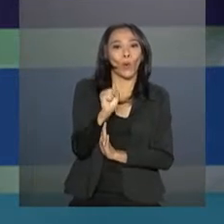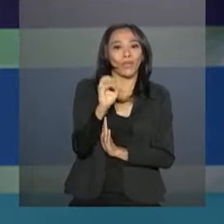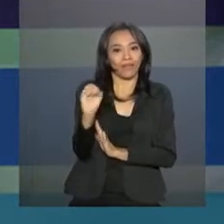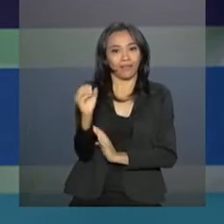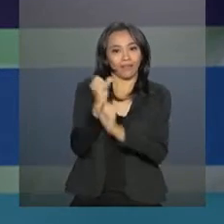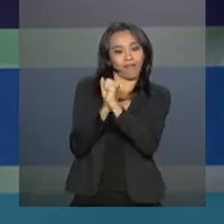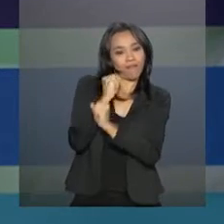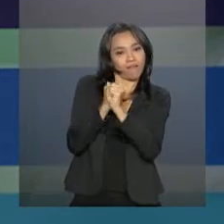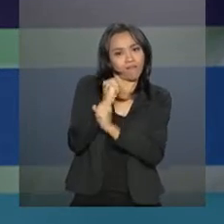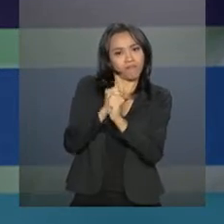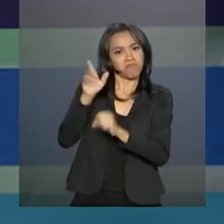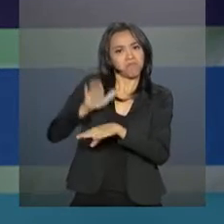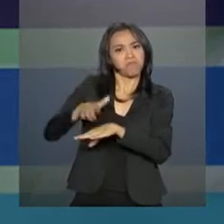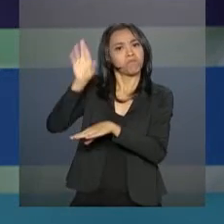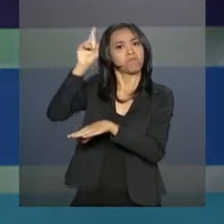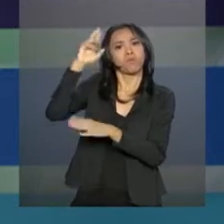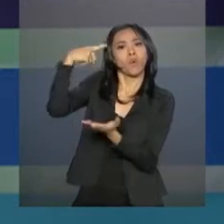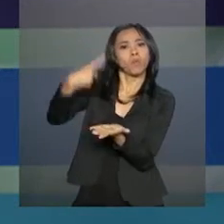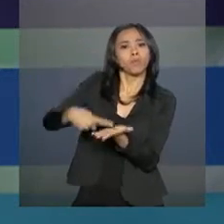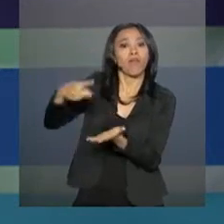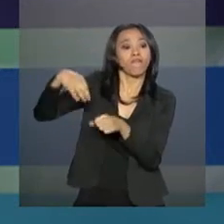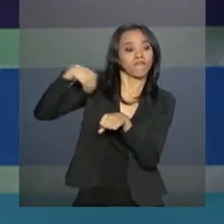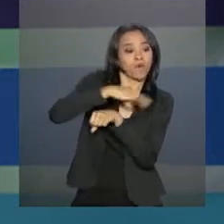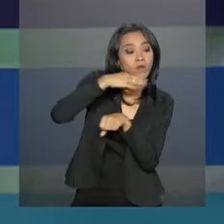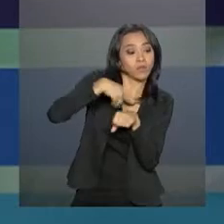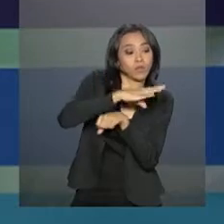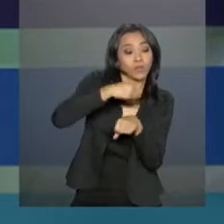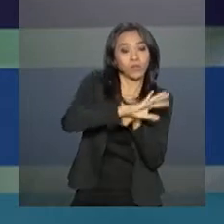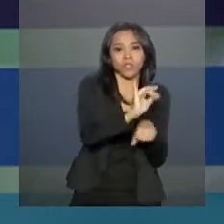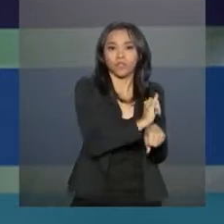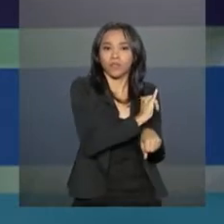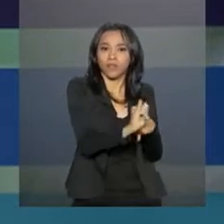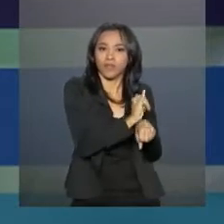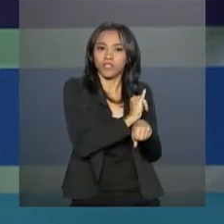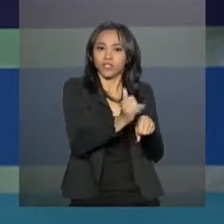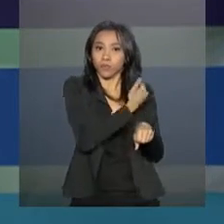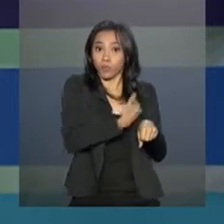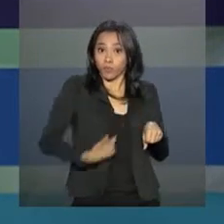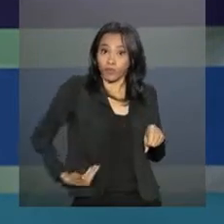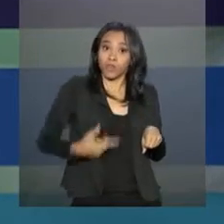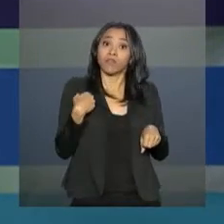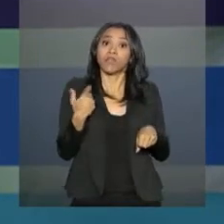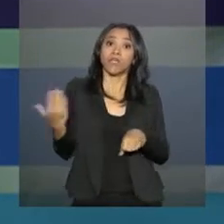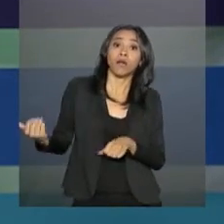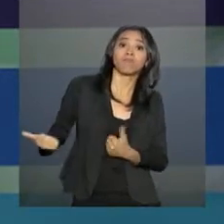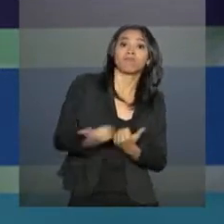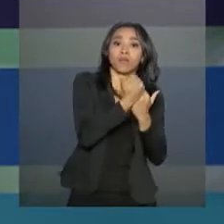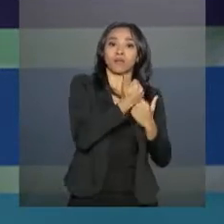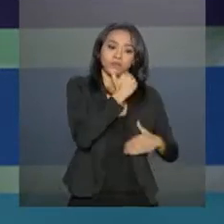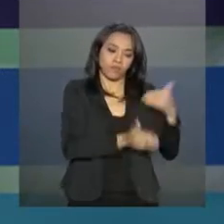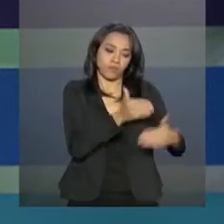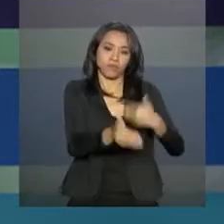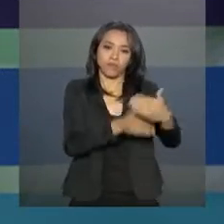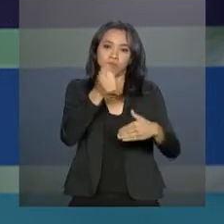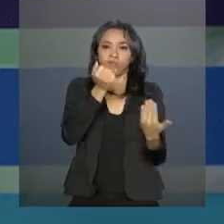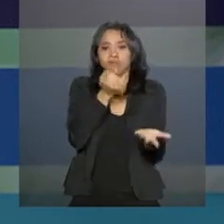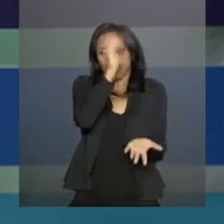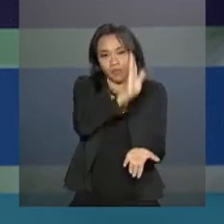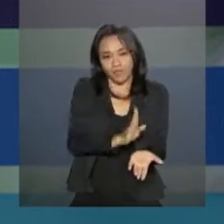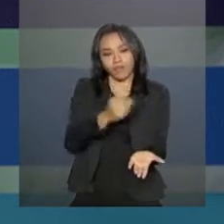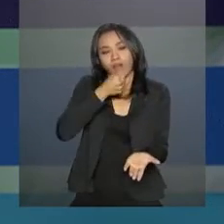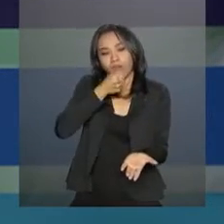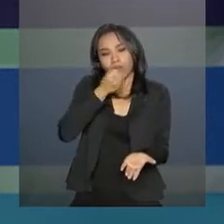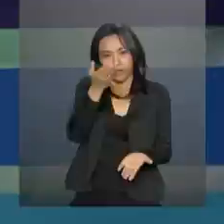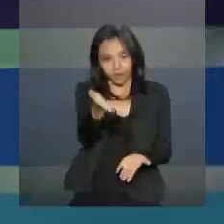funções do gabinete é fornecer informações estratégicas para o governo e ajudar no desenvolvimento do brasil a reportagem é de